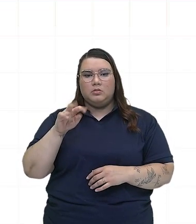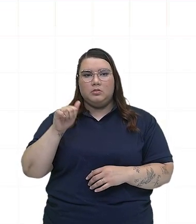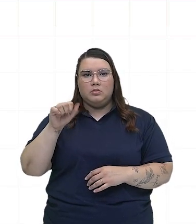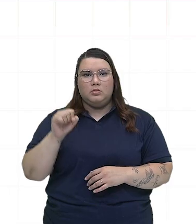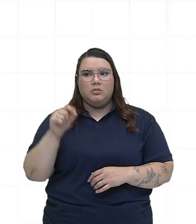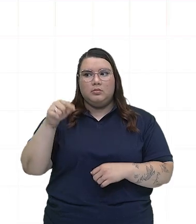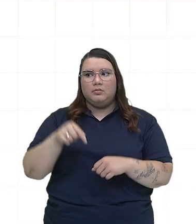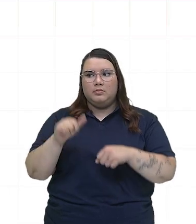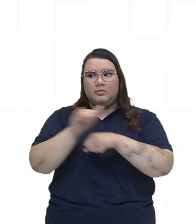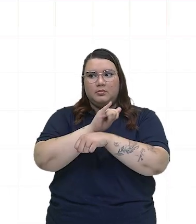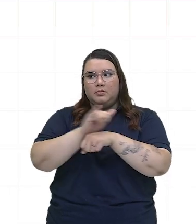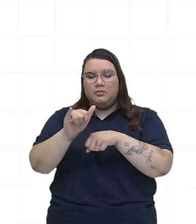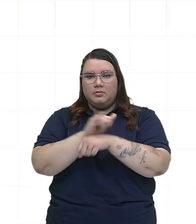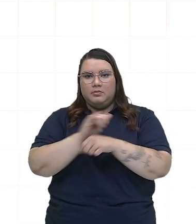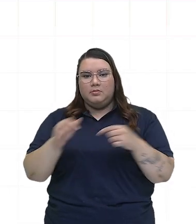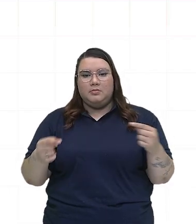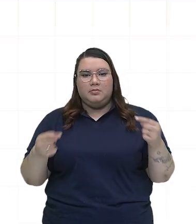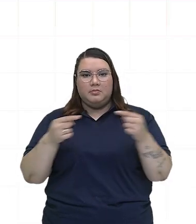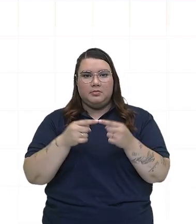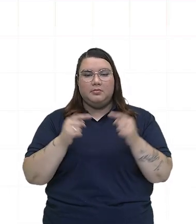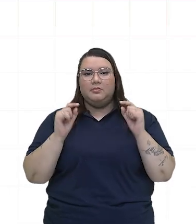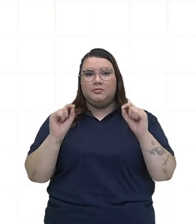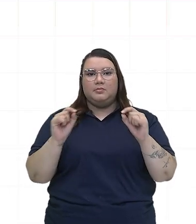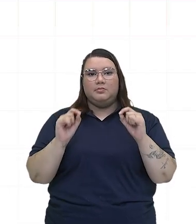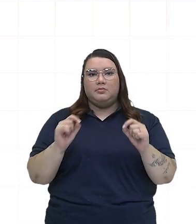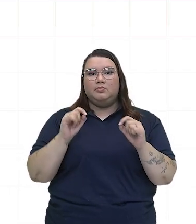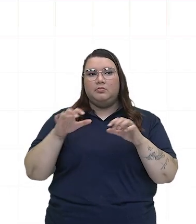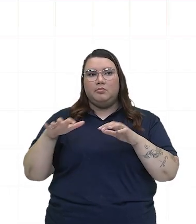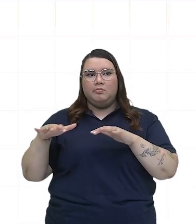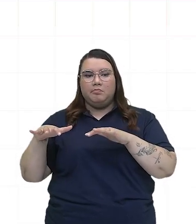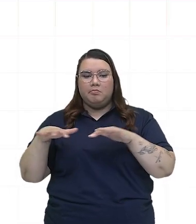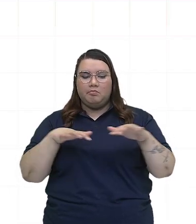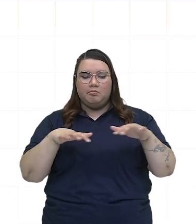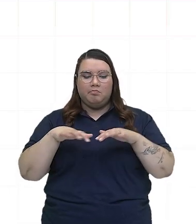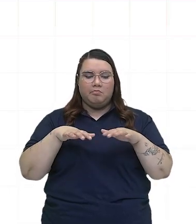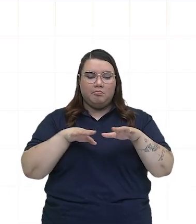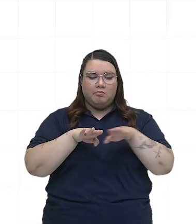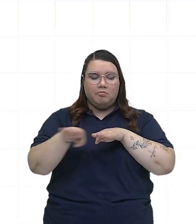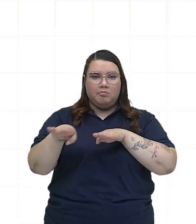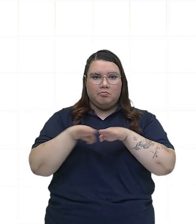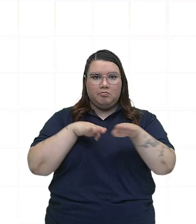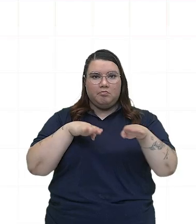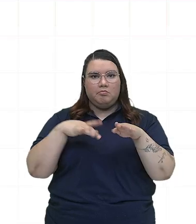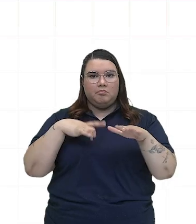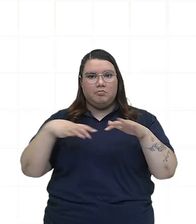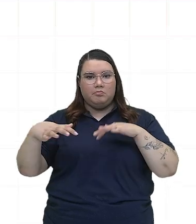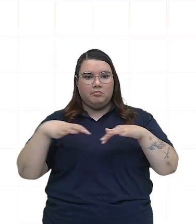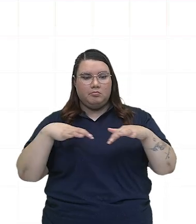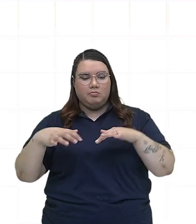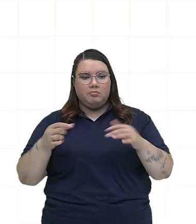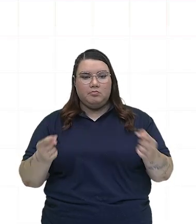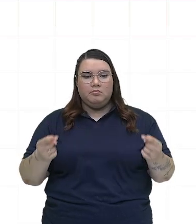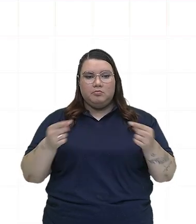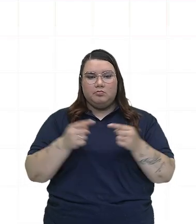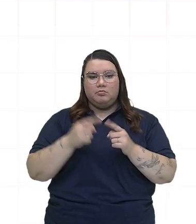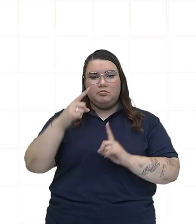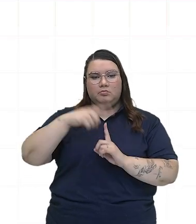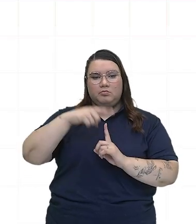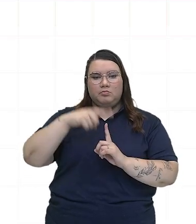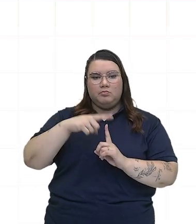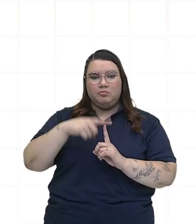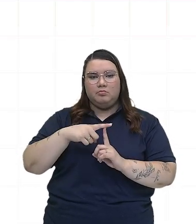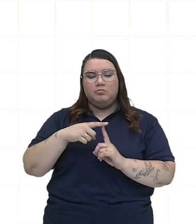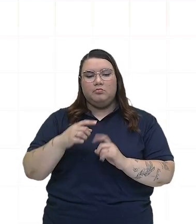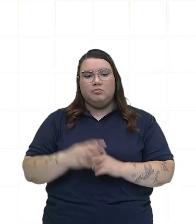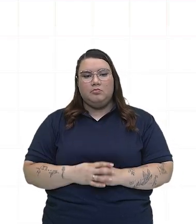o mecanismo que vai provocar o deslocamento dessas placas. E essas placas oceânicas,